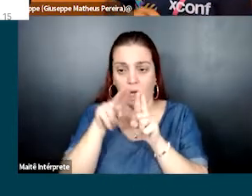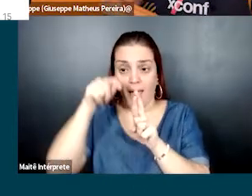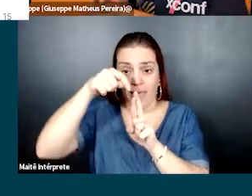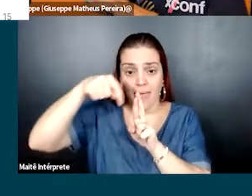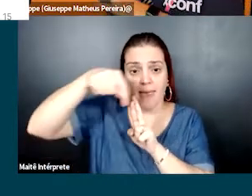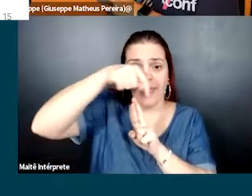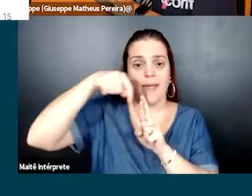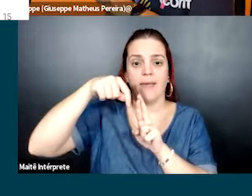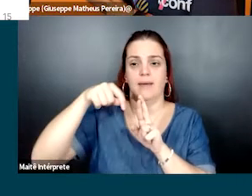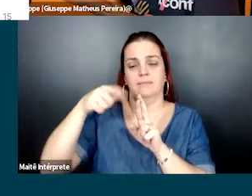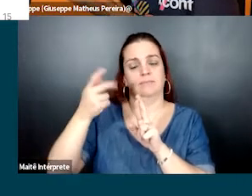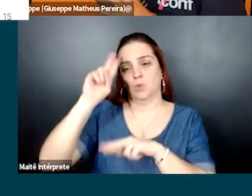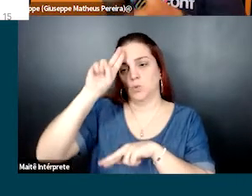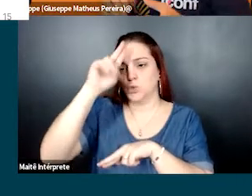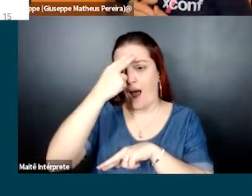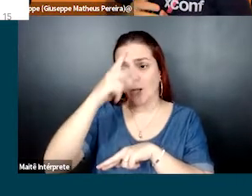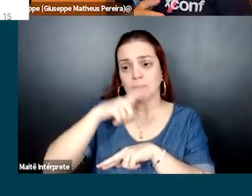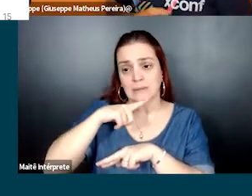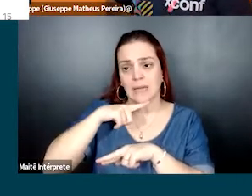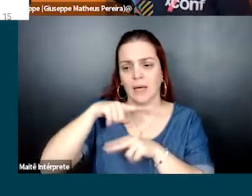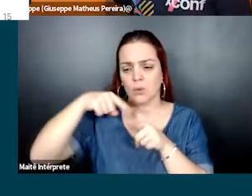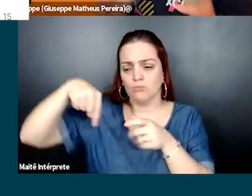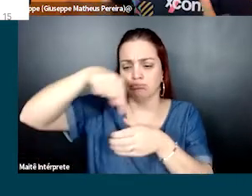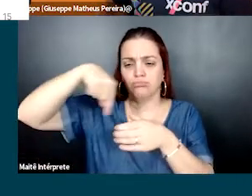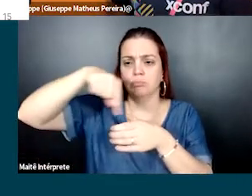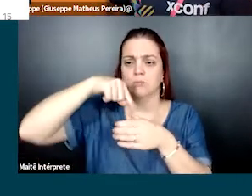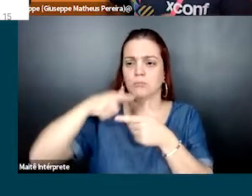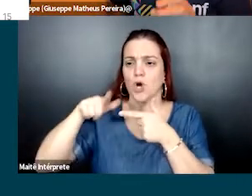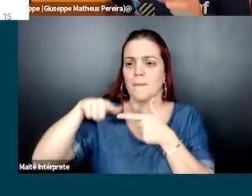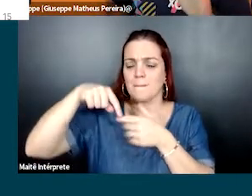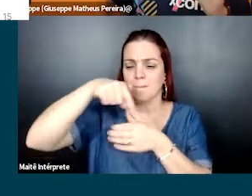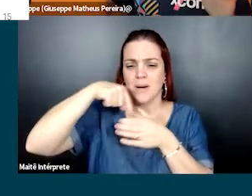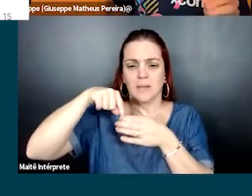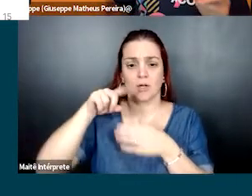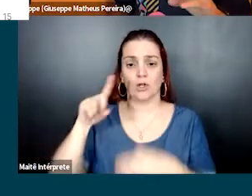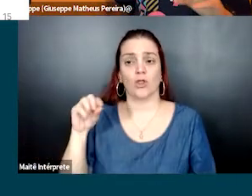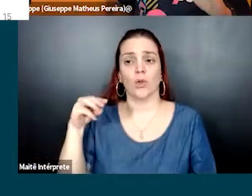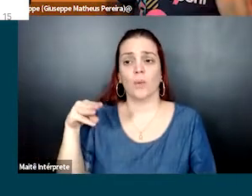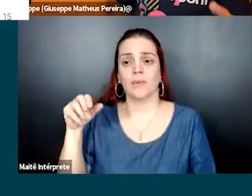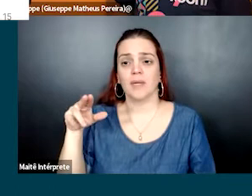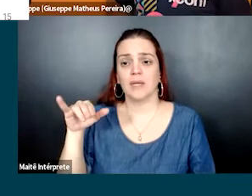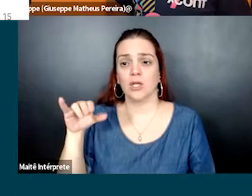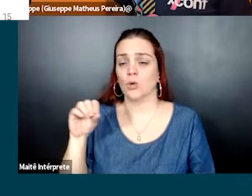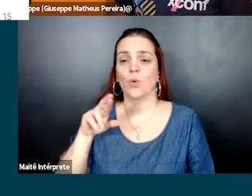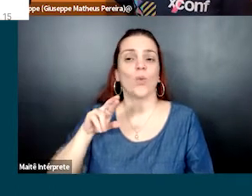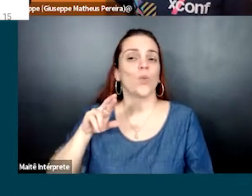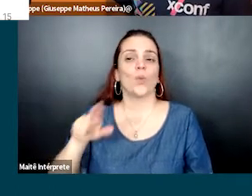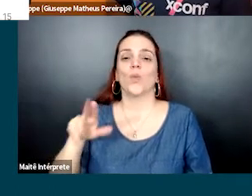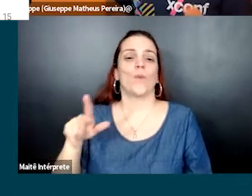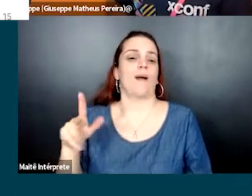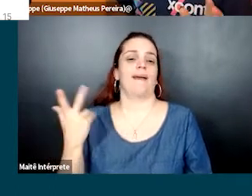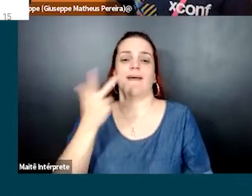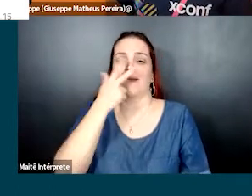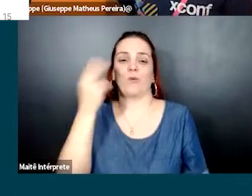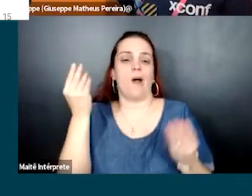de um determinado grupo de usuários ou de um usuário. O que quer dizer isso? Domínio não é um label, gente. Então, em